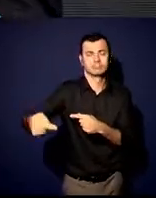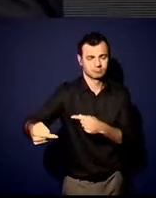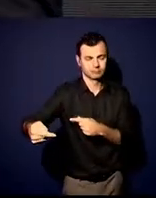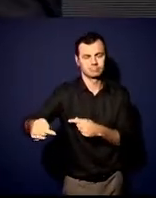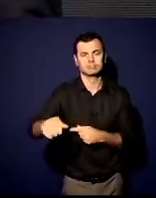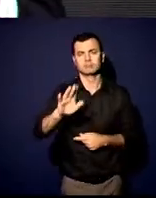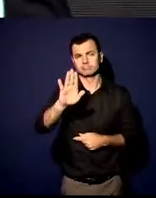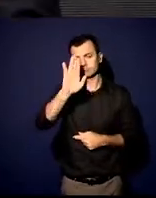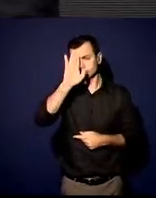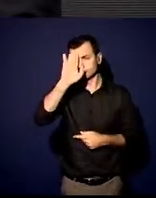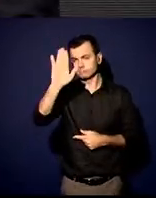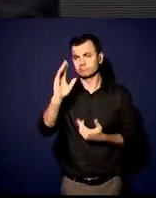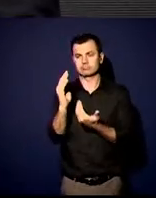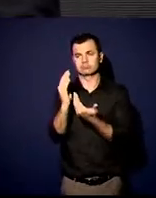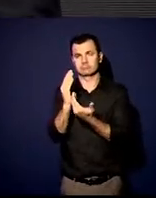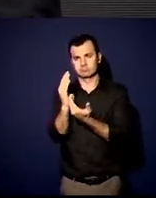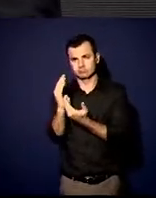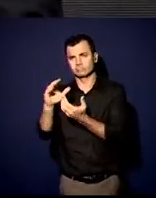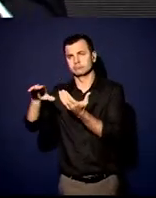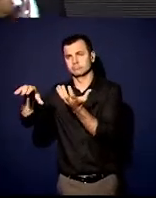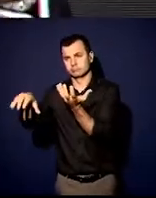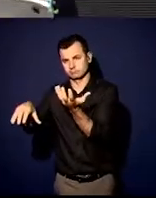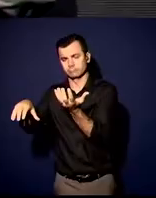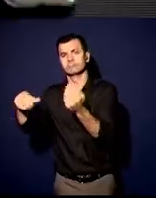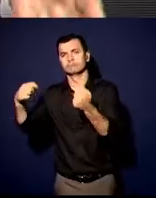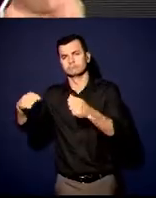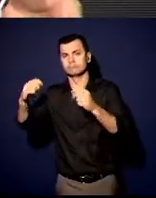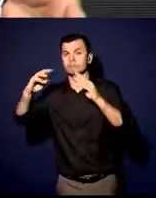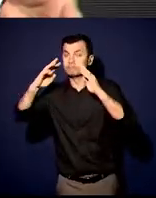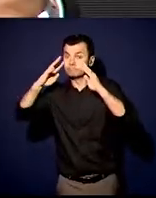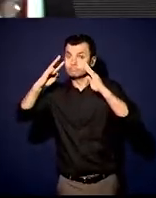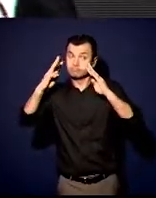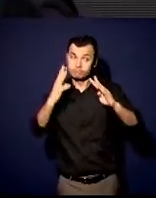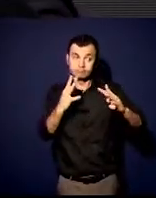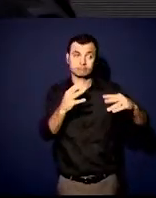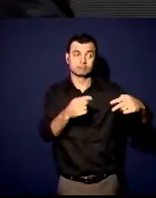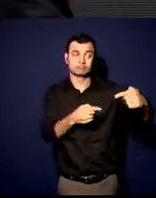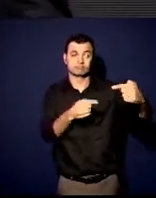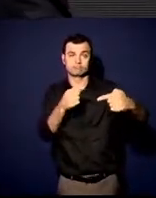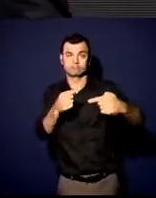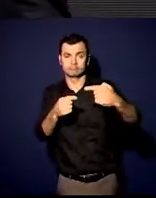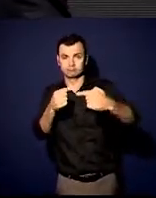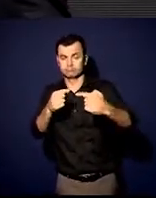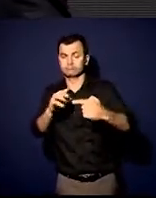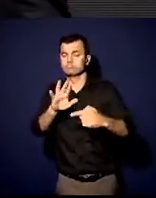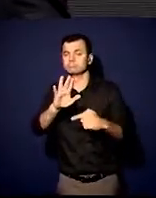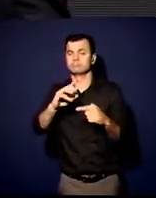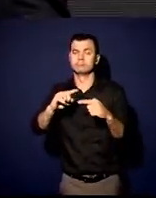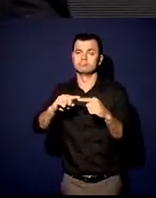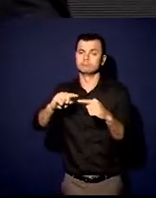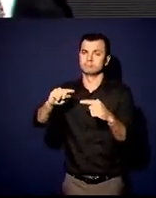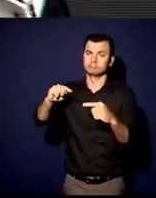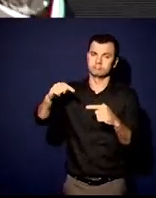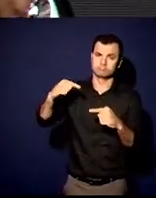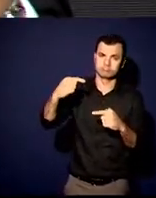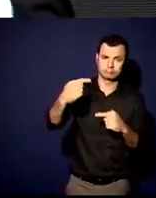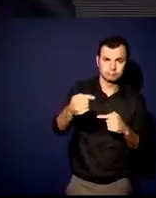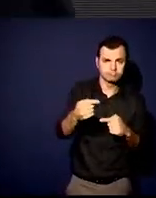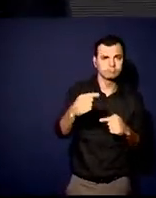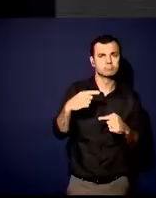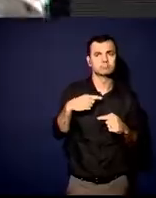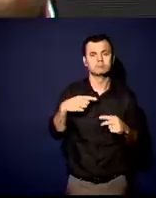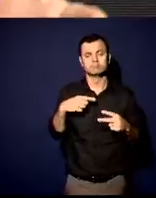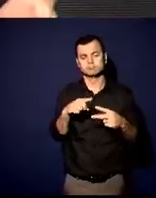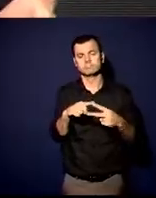Senado tem que se a ter nessa discussão e aí depois dessa discussão eu já tenho no meu radar umas duas